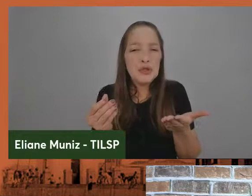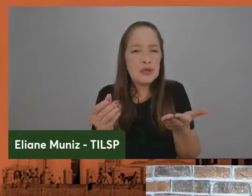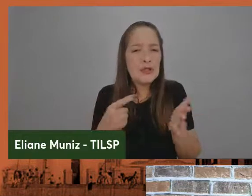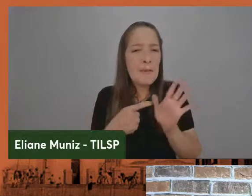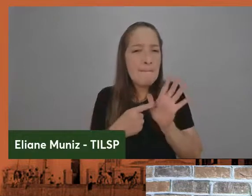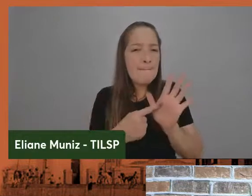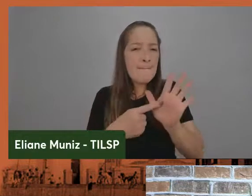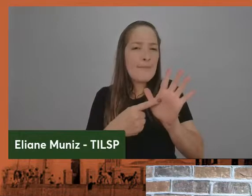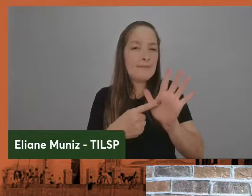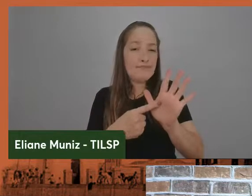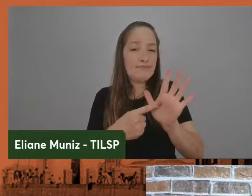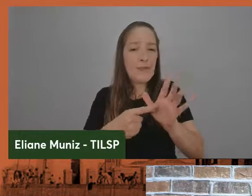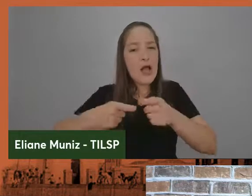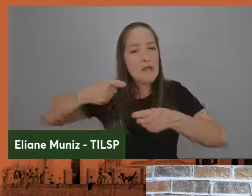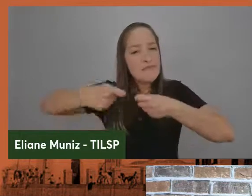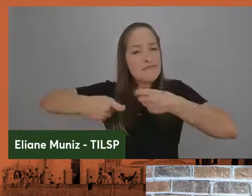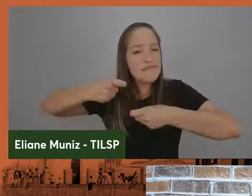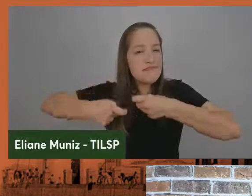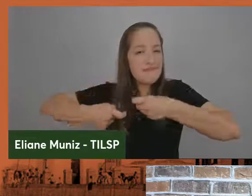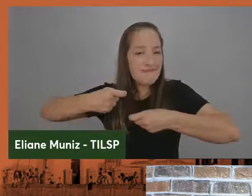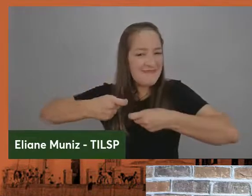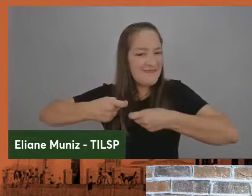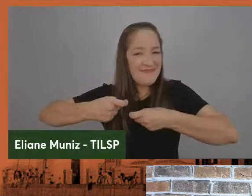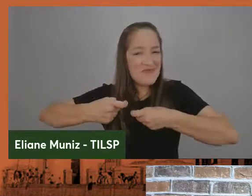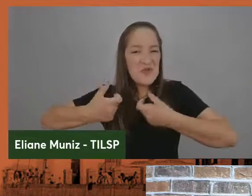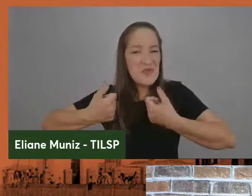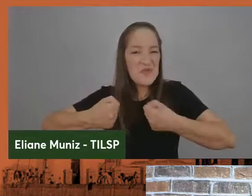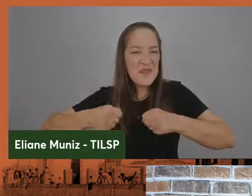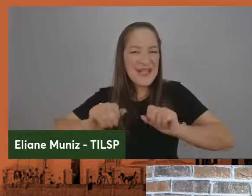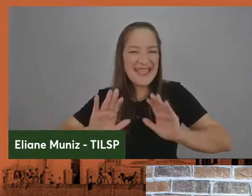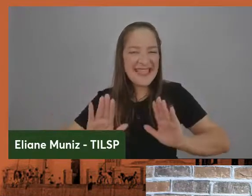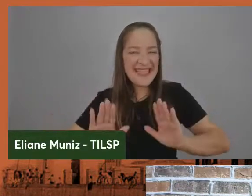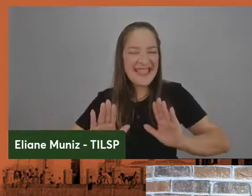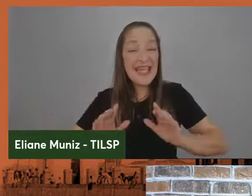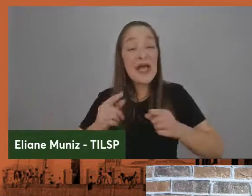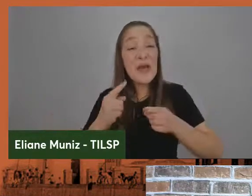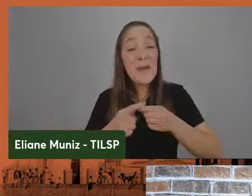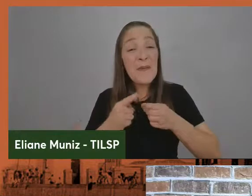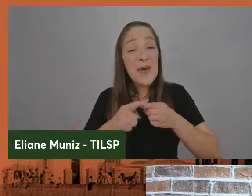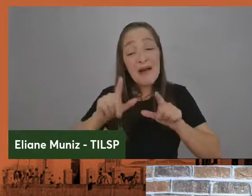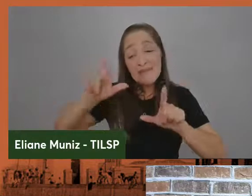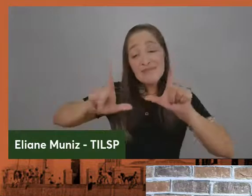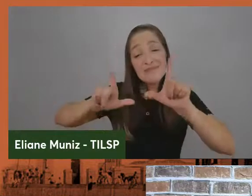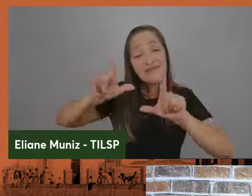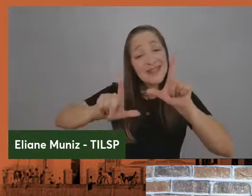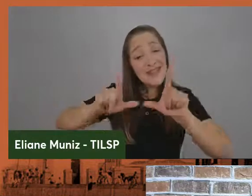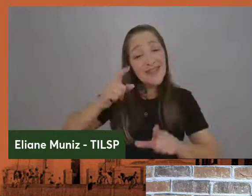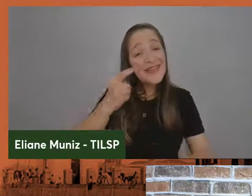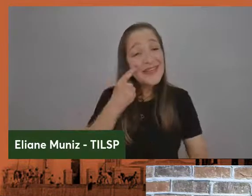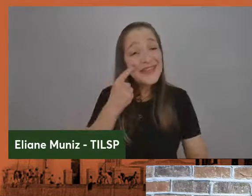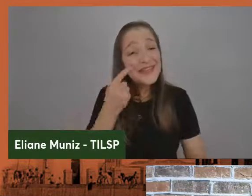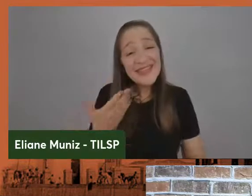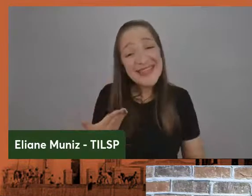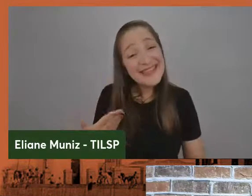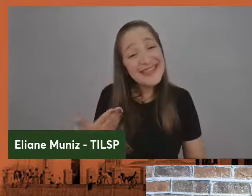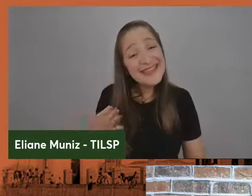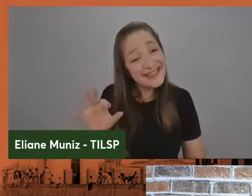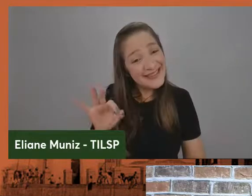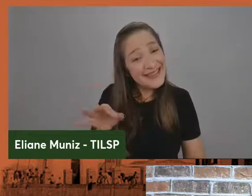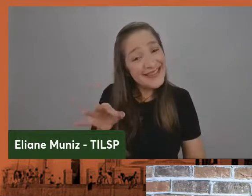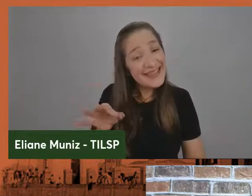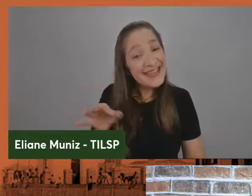explicitar o sexo numa cena, não é mesmo? Porque você vê isso na TV, né? E você vê